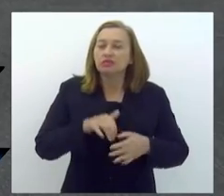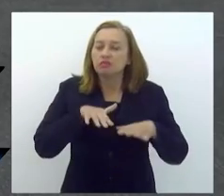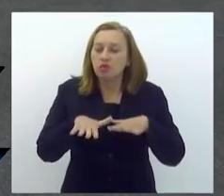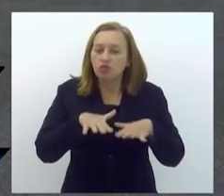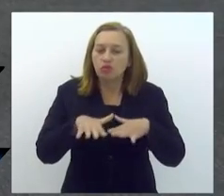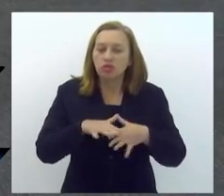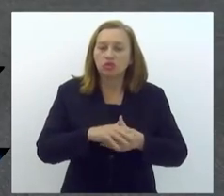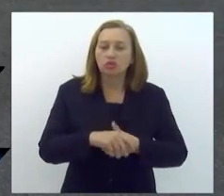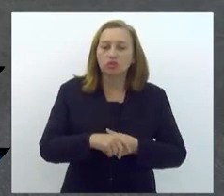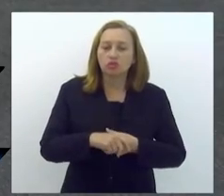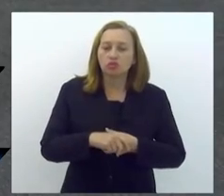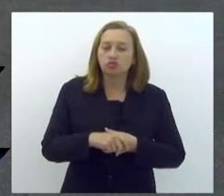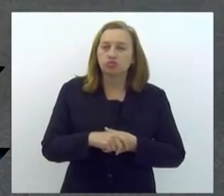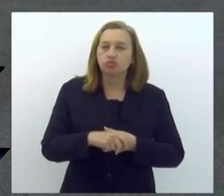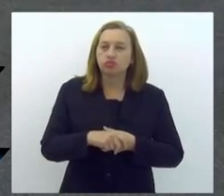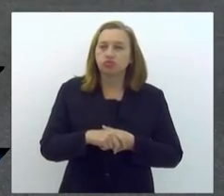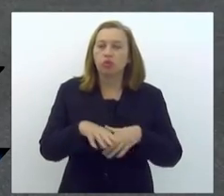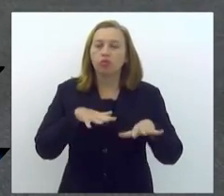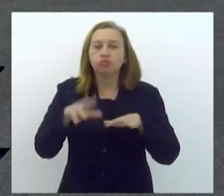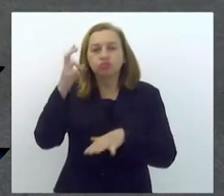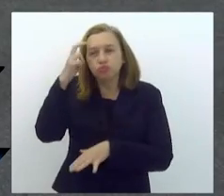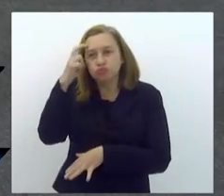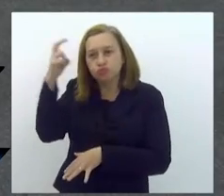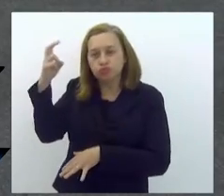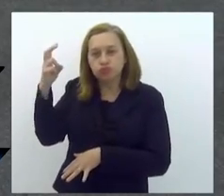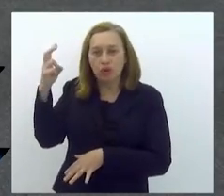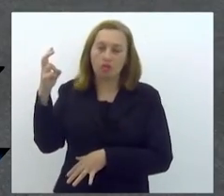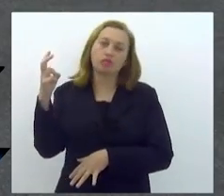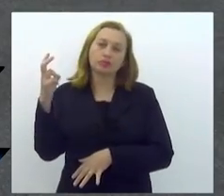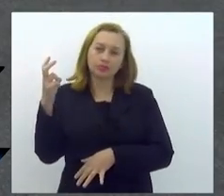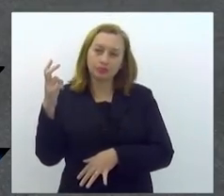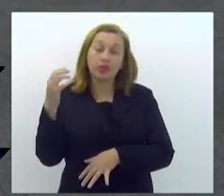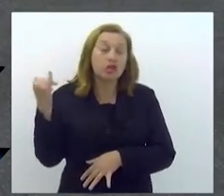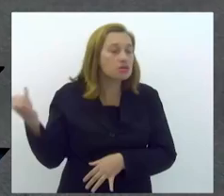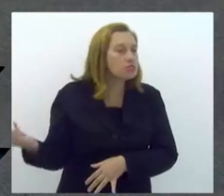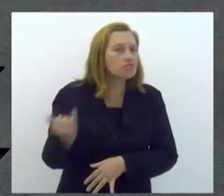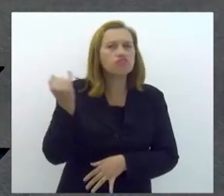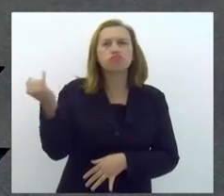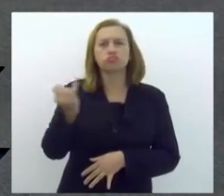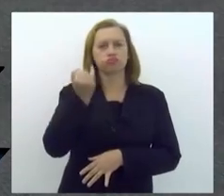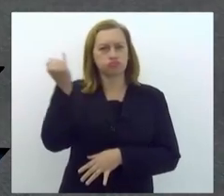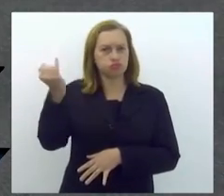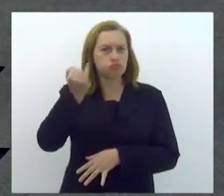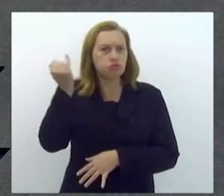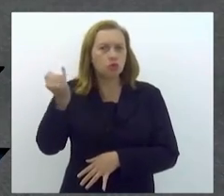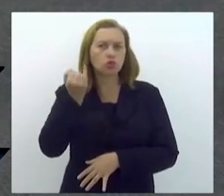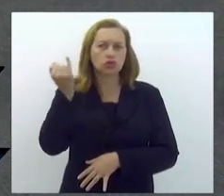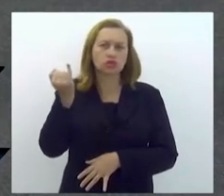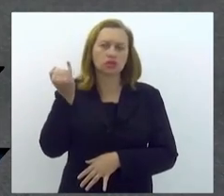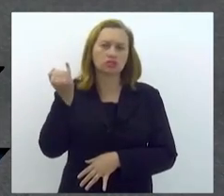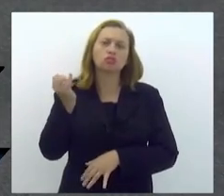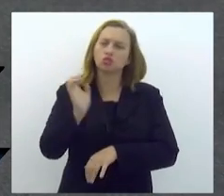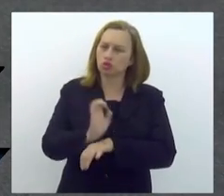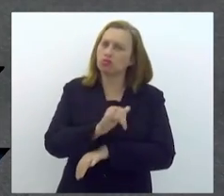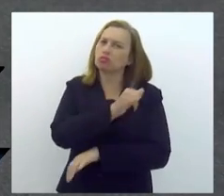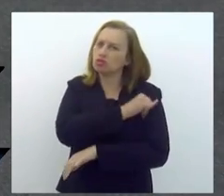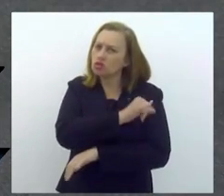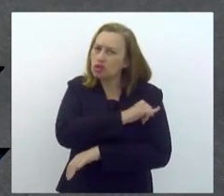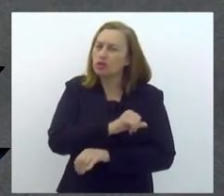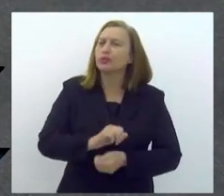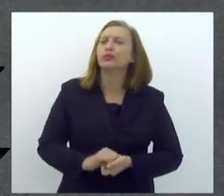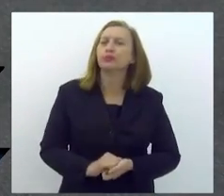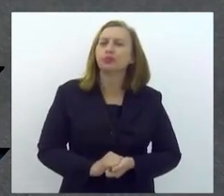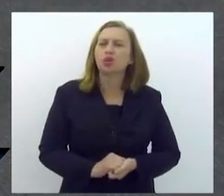é uma manifestação cultural Popular muito importante aqui no estado do Rio de Janeiro